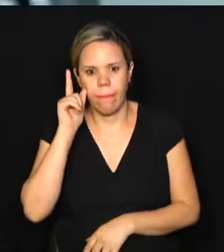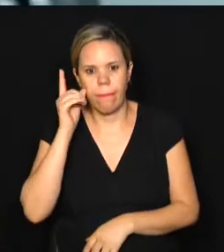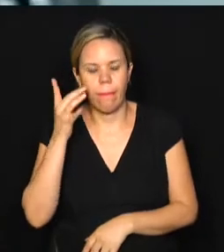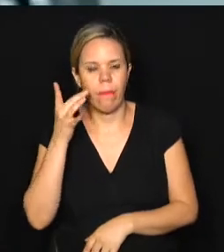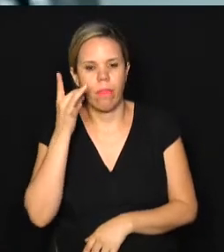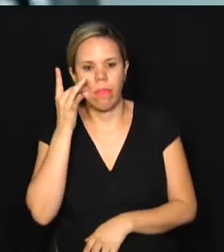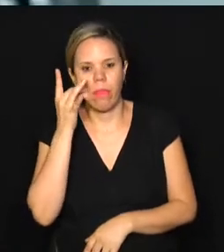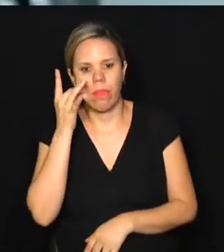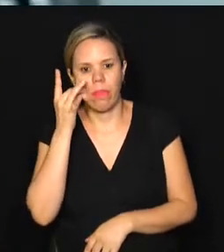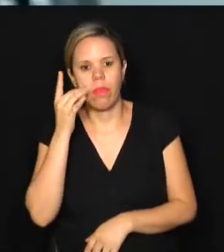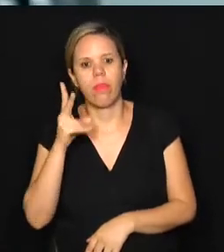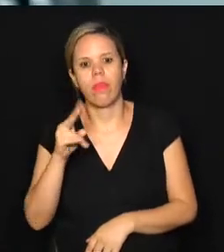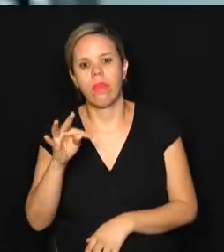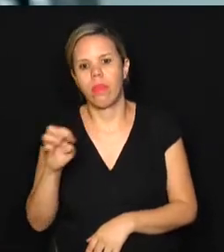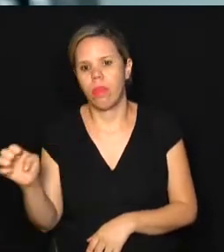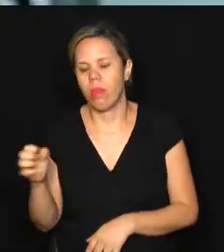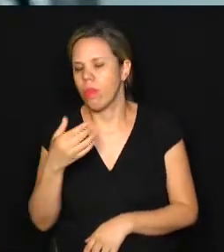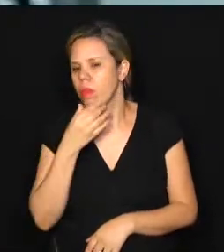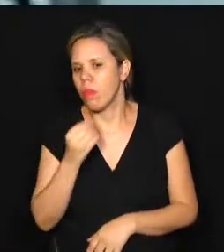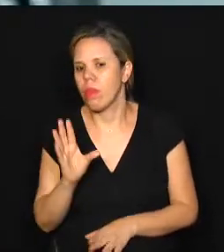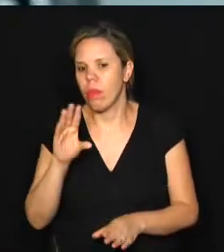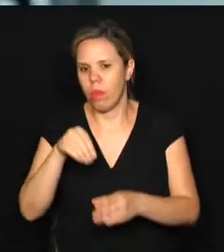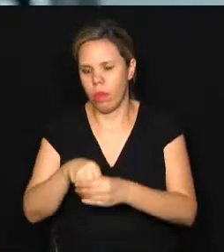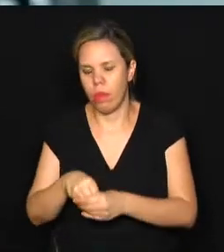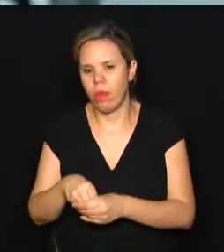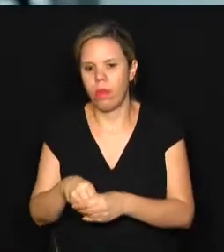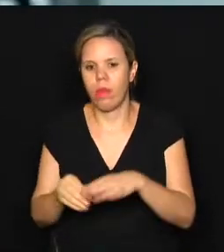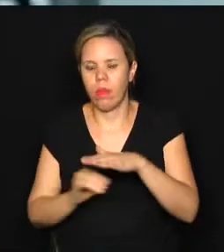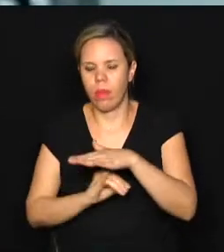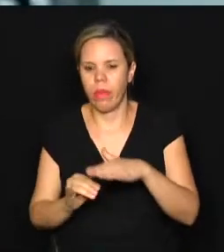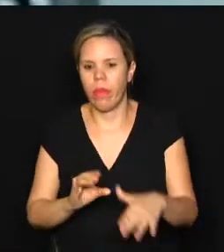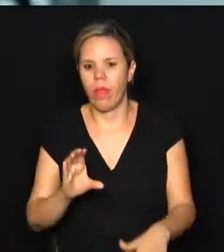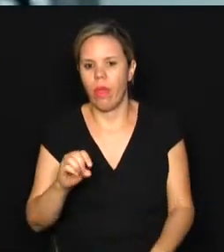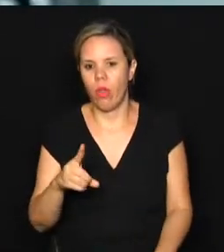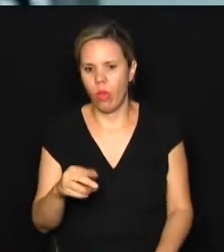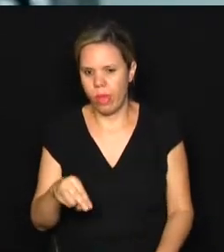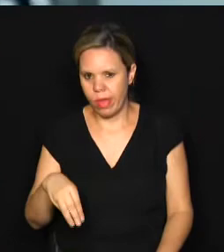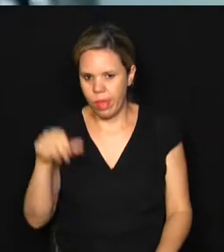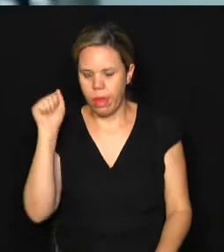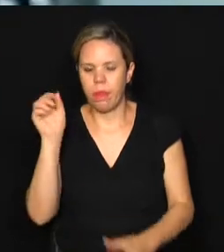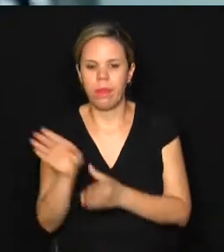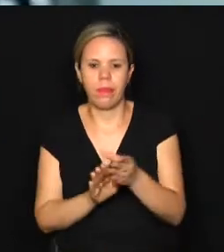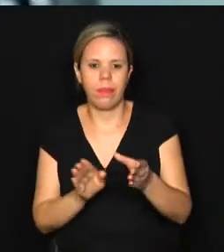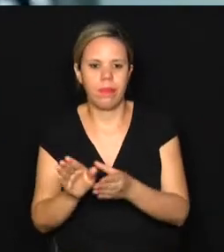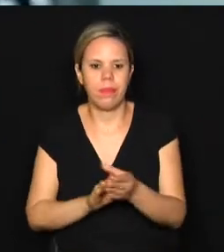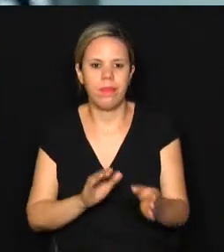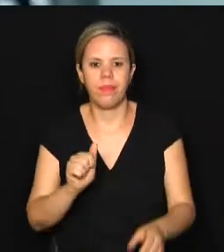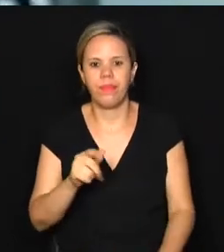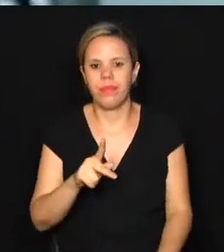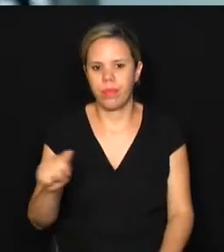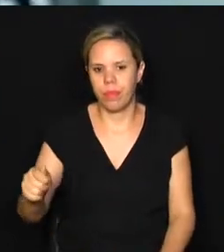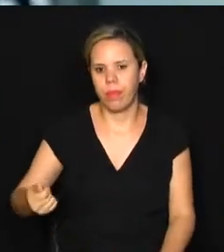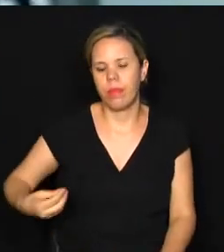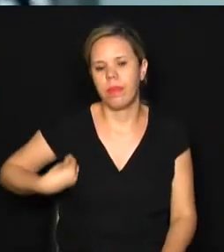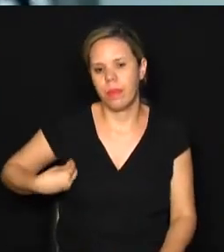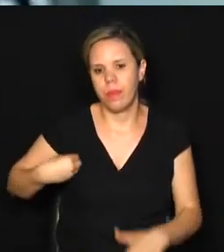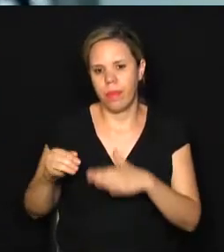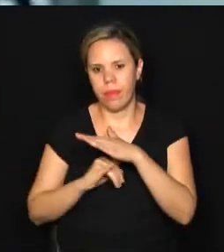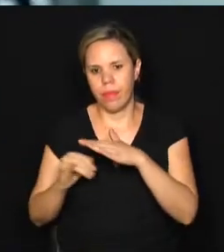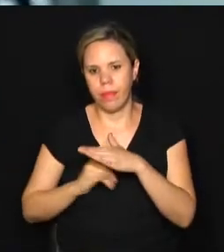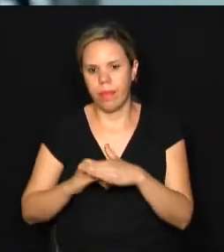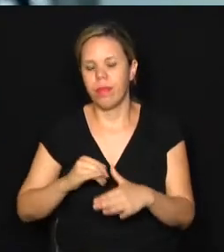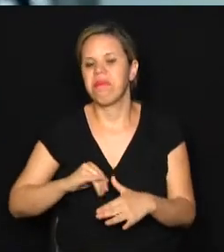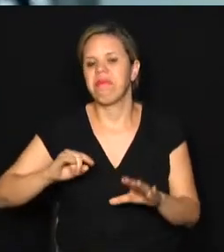Vicente Andreu também, porque ele também está no CONDEMA como conselheiro através da APAVIVA e é um profundo conhecedor